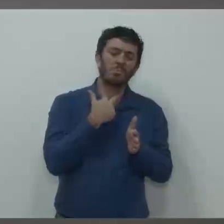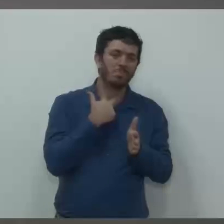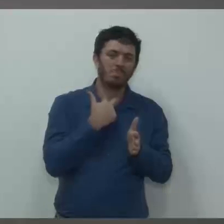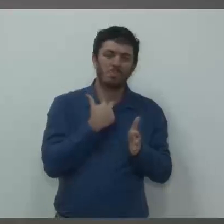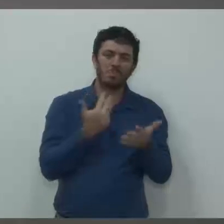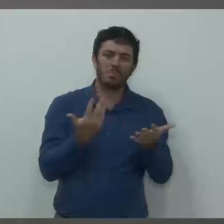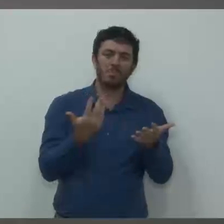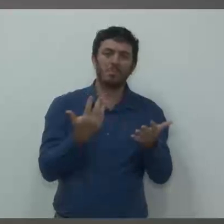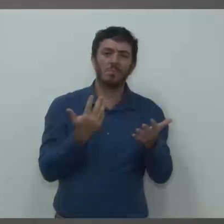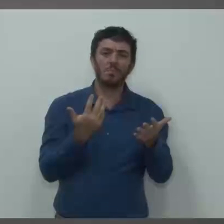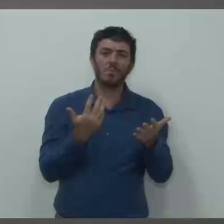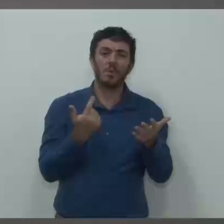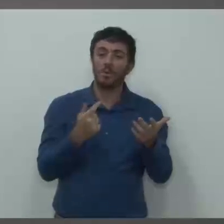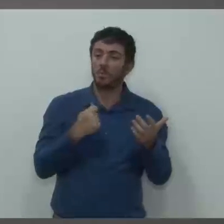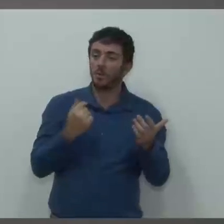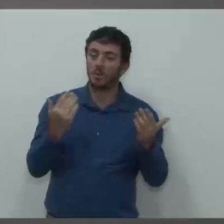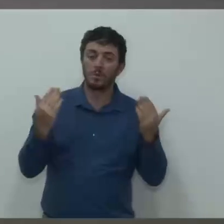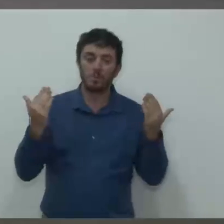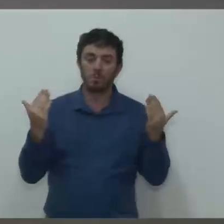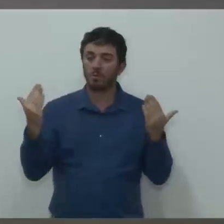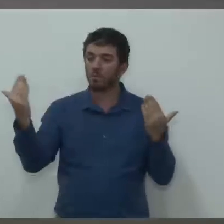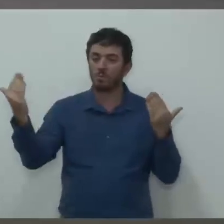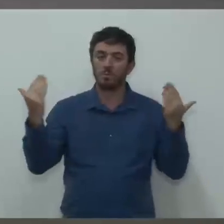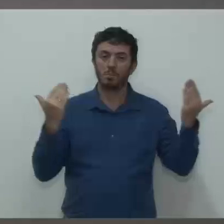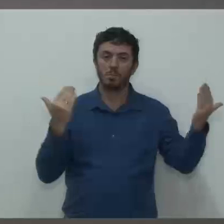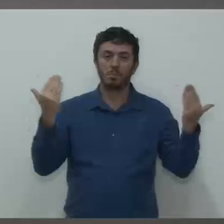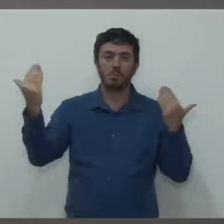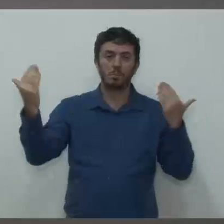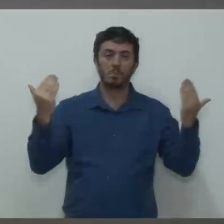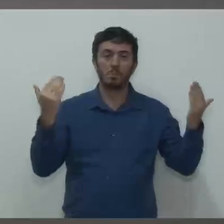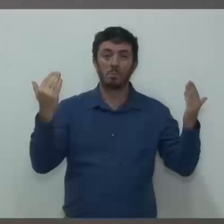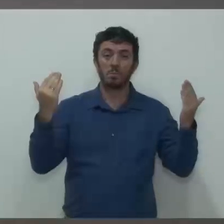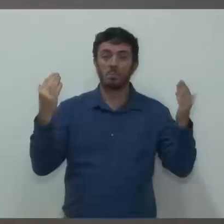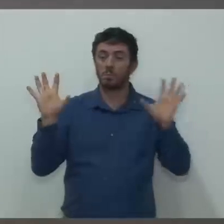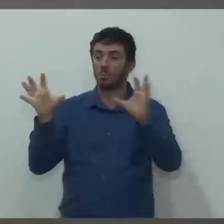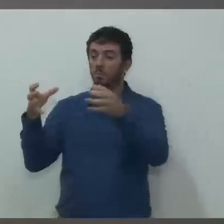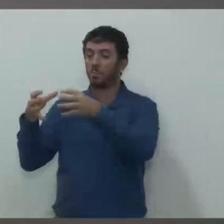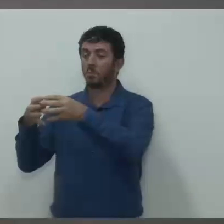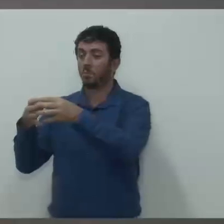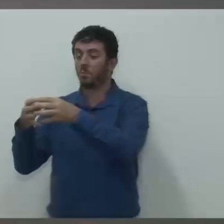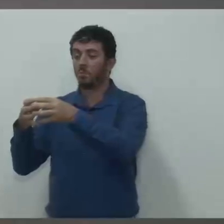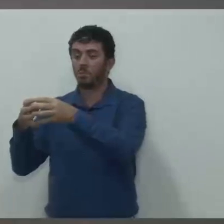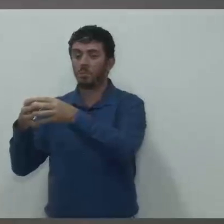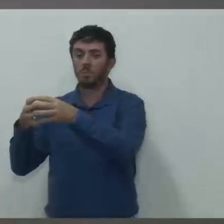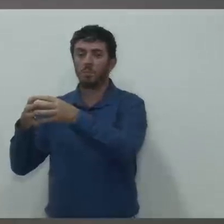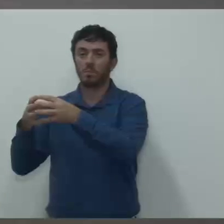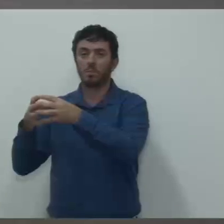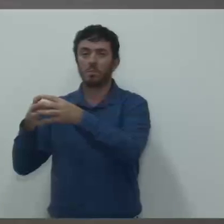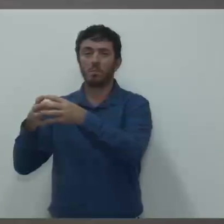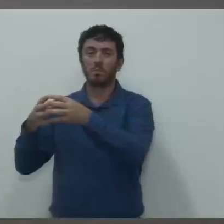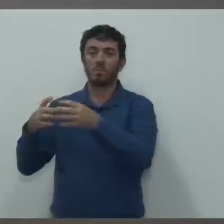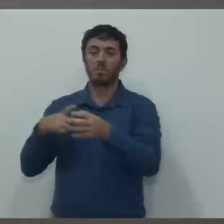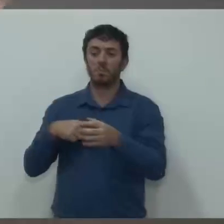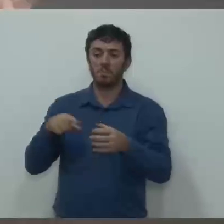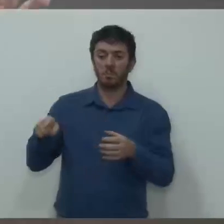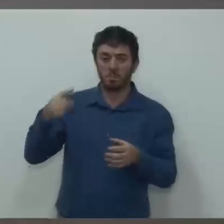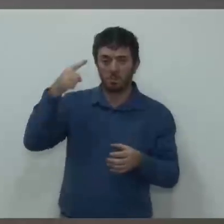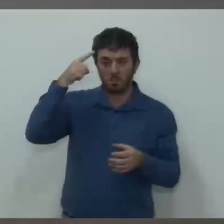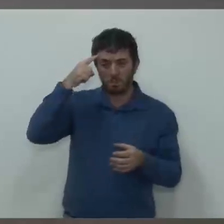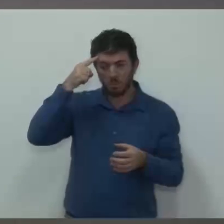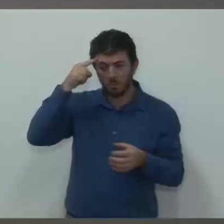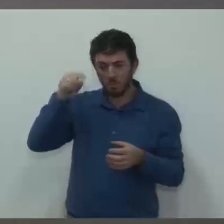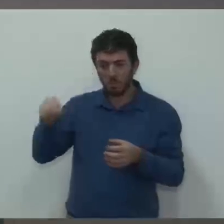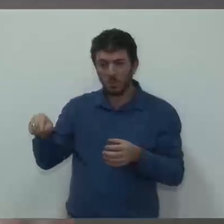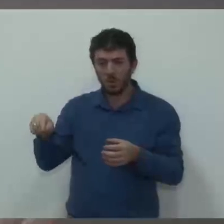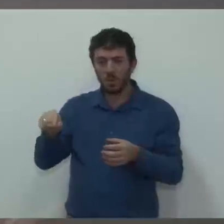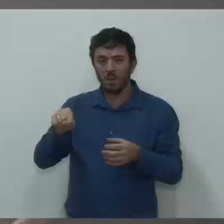dois opostos, né? Tem ali um time torcendo, sempre achando que o plano diretor vai destruir a cidade para construir e